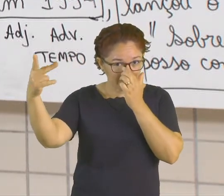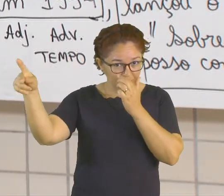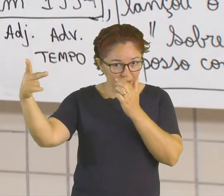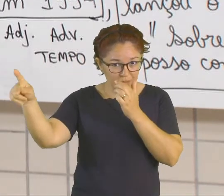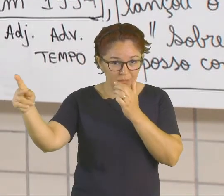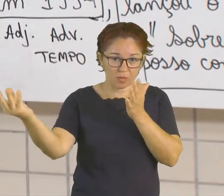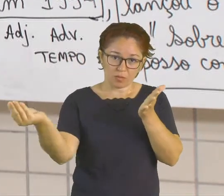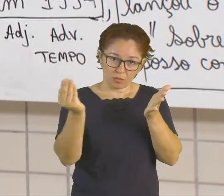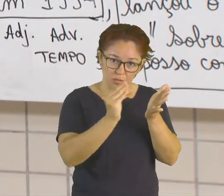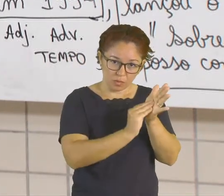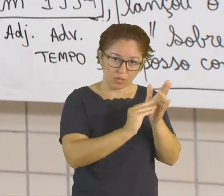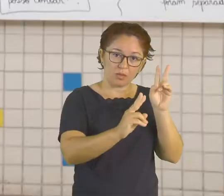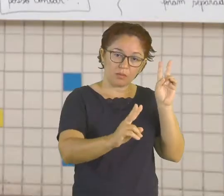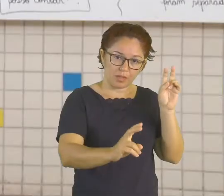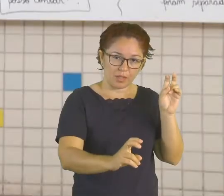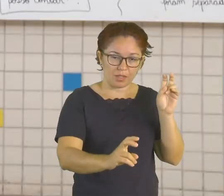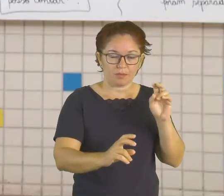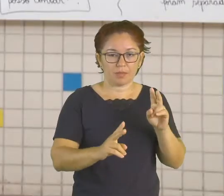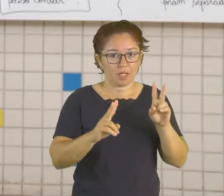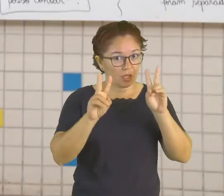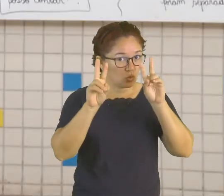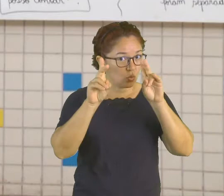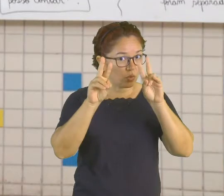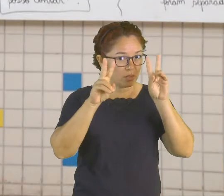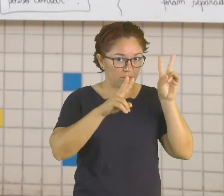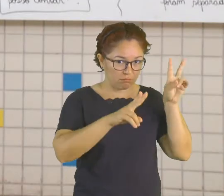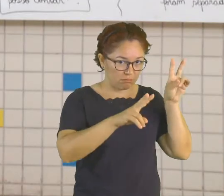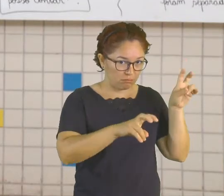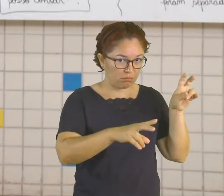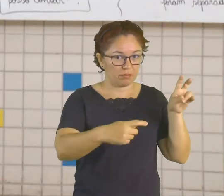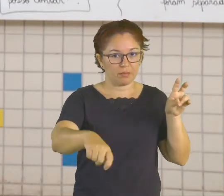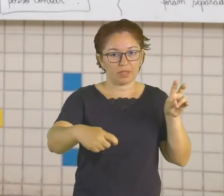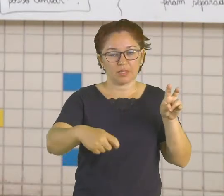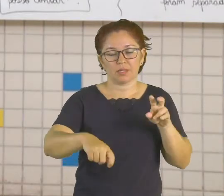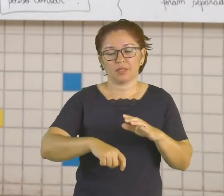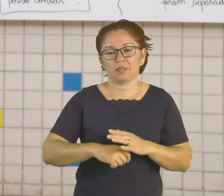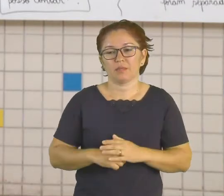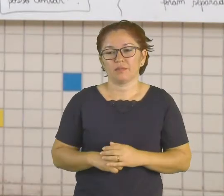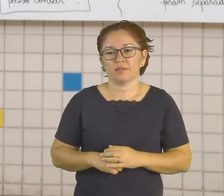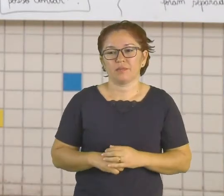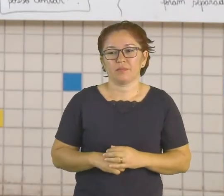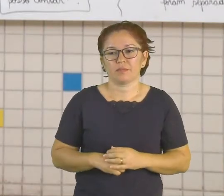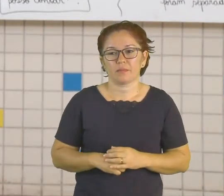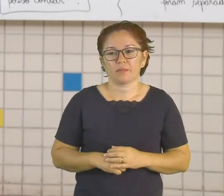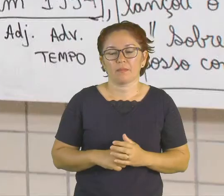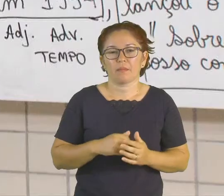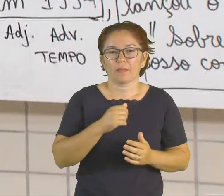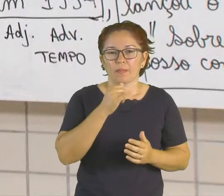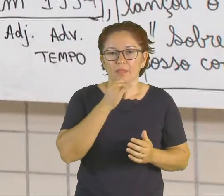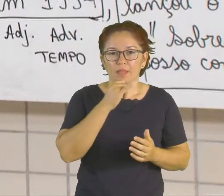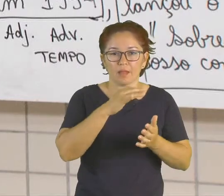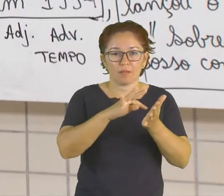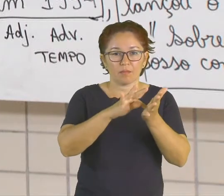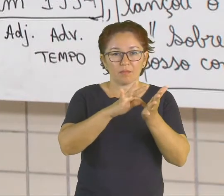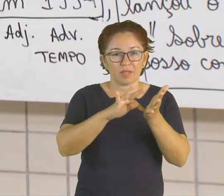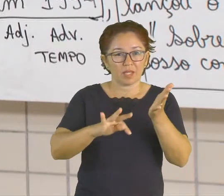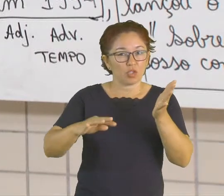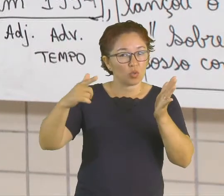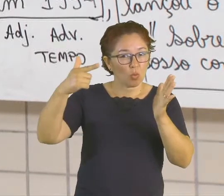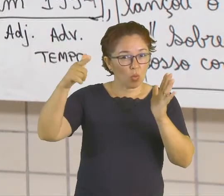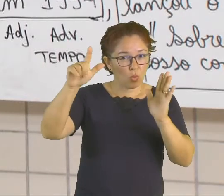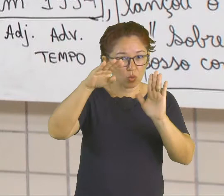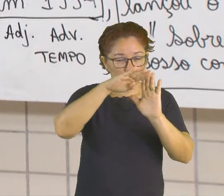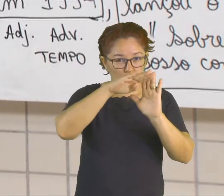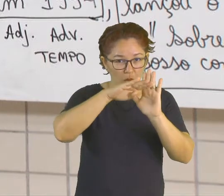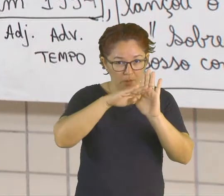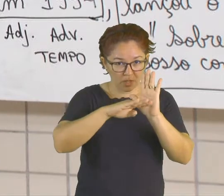ok? Vejam outro exemplo aqui. Agora a gente tem um trecho lá do outro texto normativo que nós lemos e